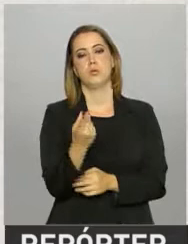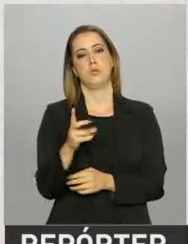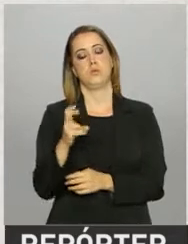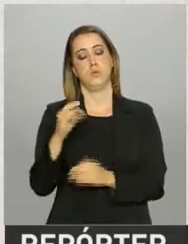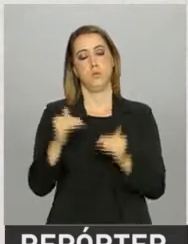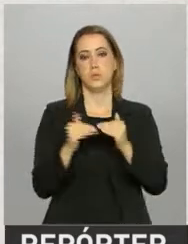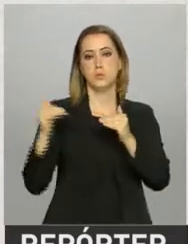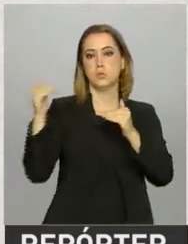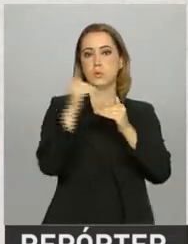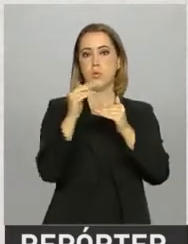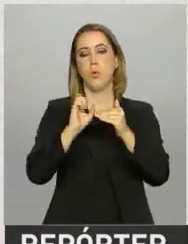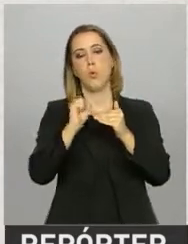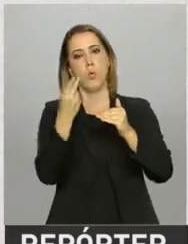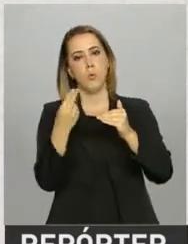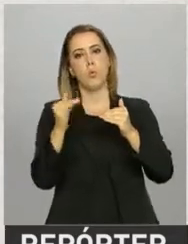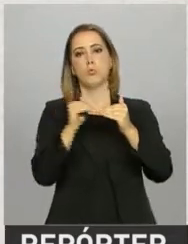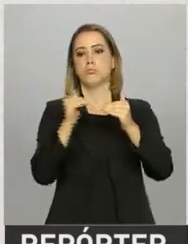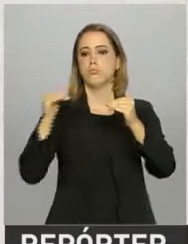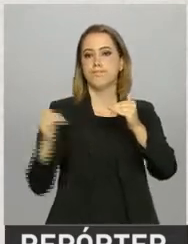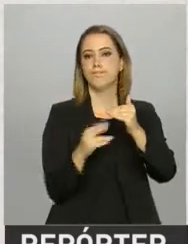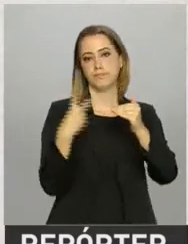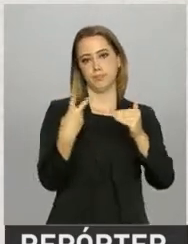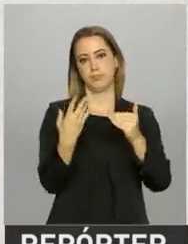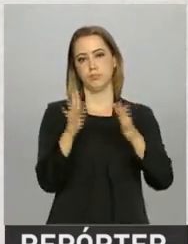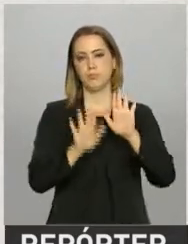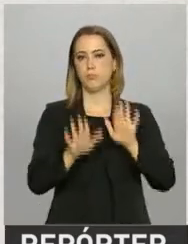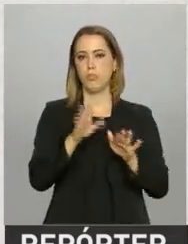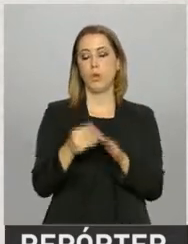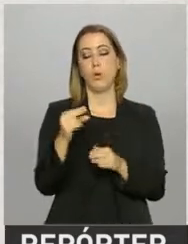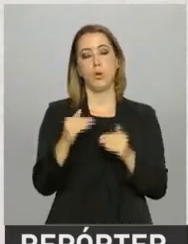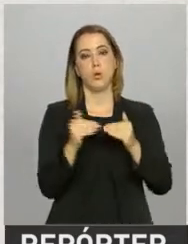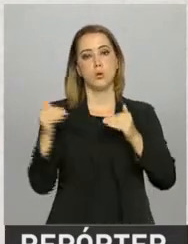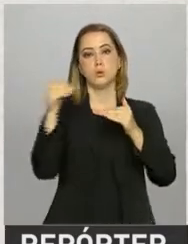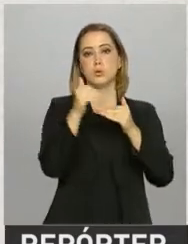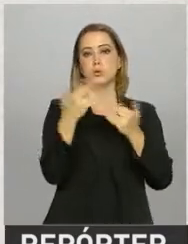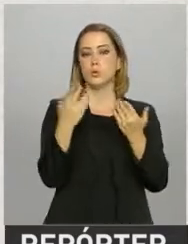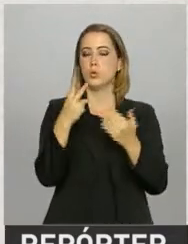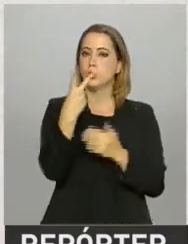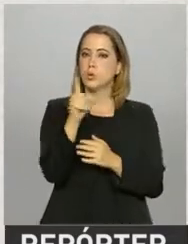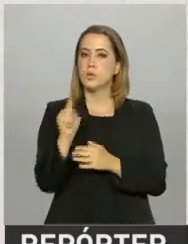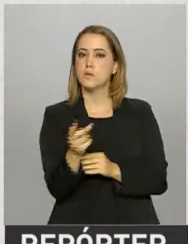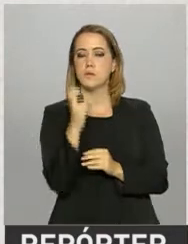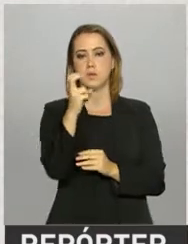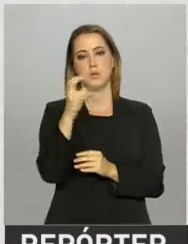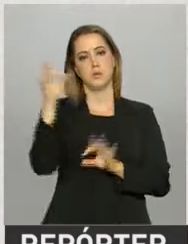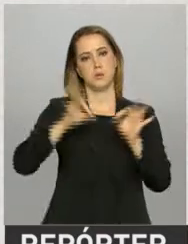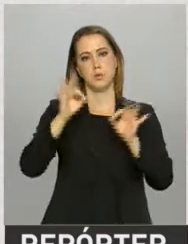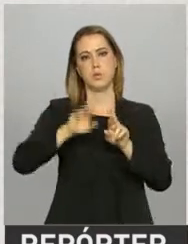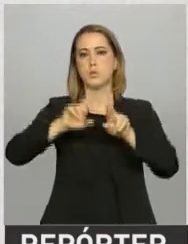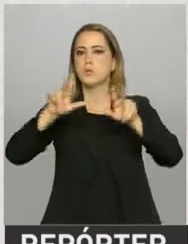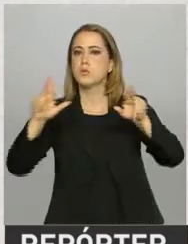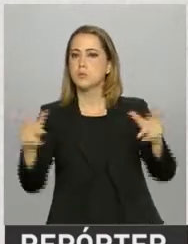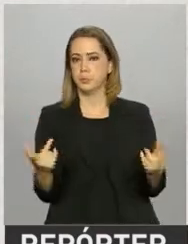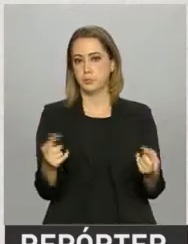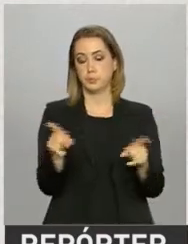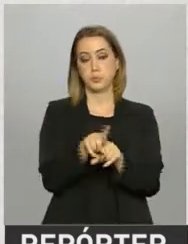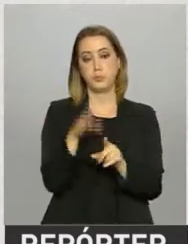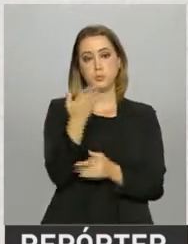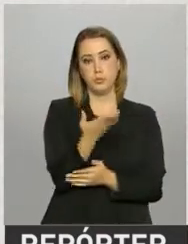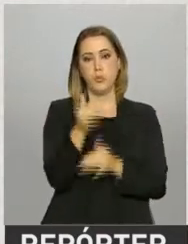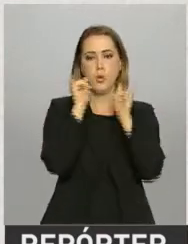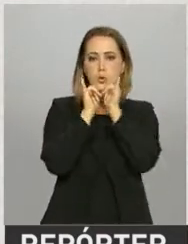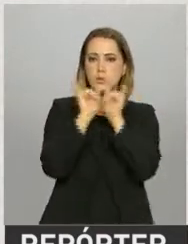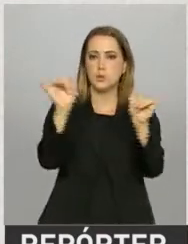para cima e para baixo, a oscilação fica entre 2,5% e 6,5%. Com a divulgação de hoje